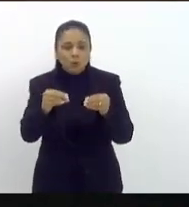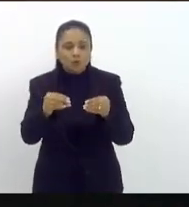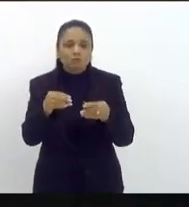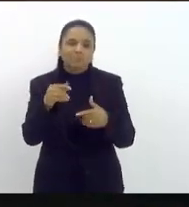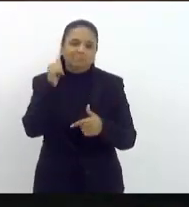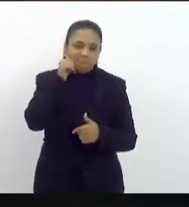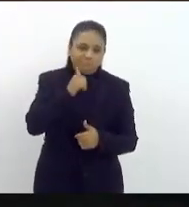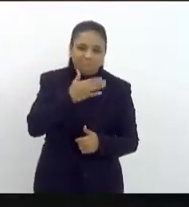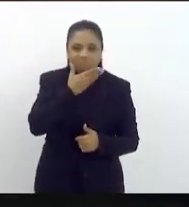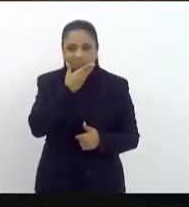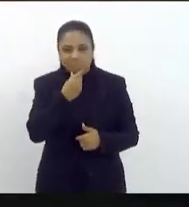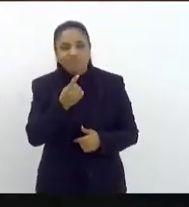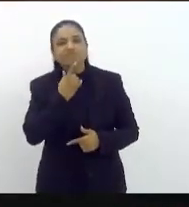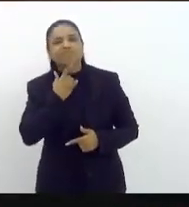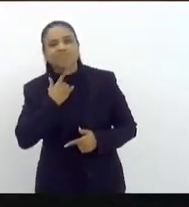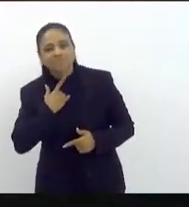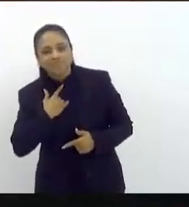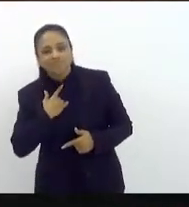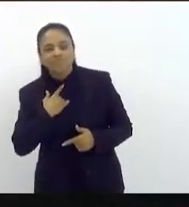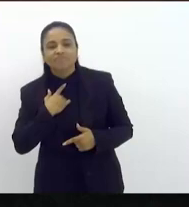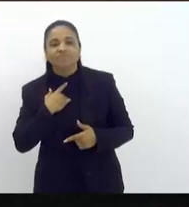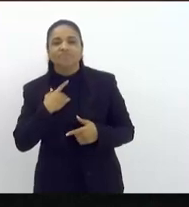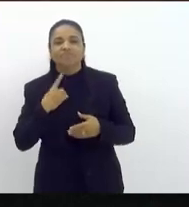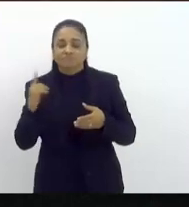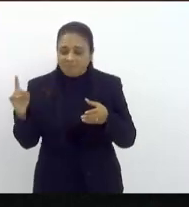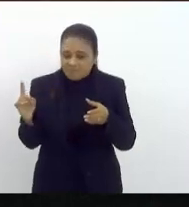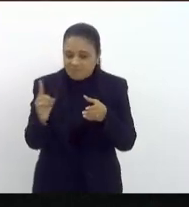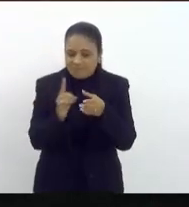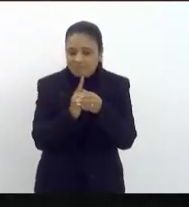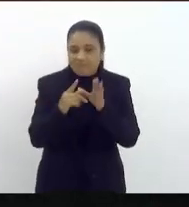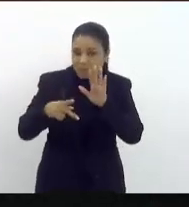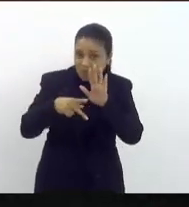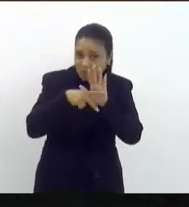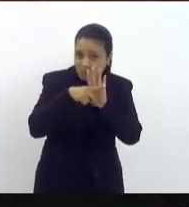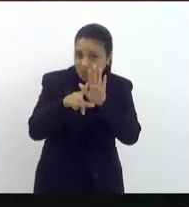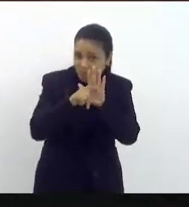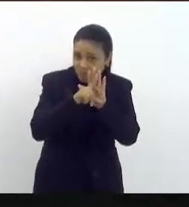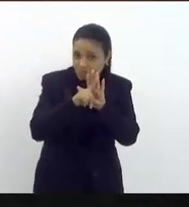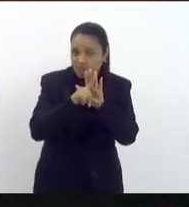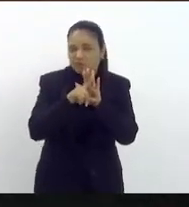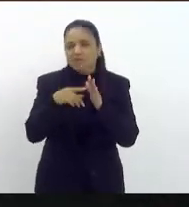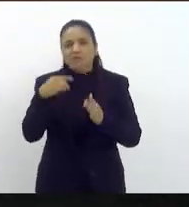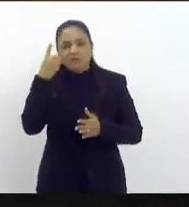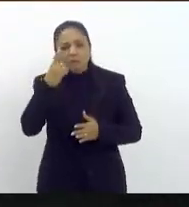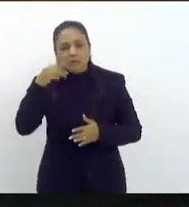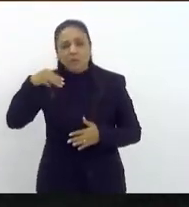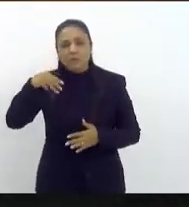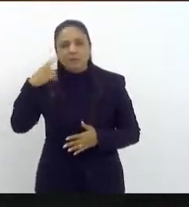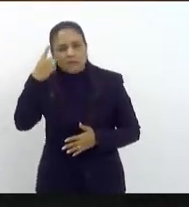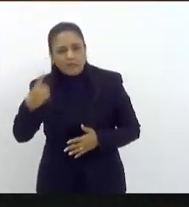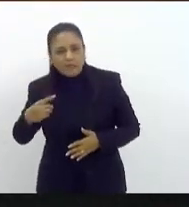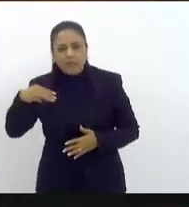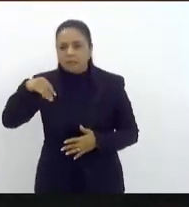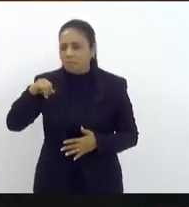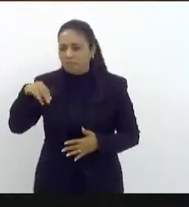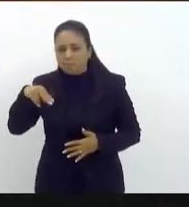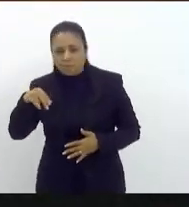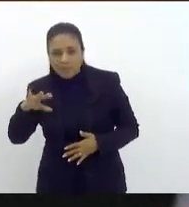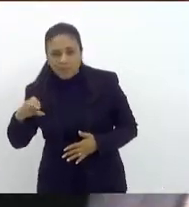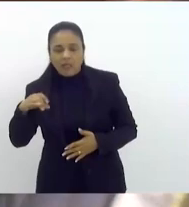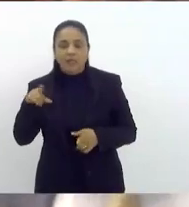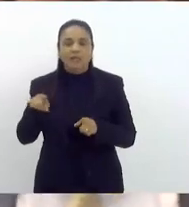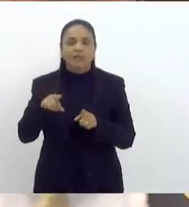desejarem ser coautores ao nosso projeto Deputado Dani Deputado Mendes Deputado Luiz Paulo Deputado